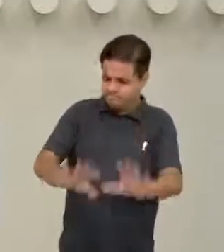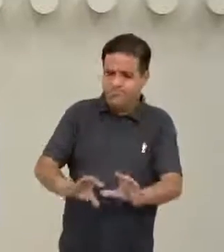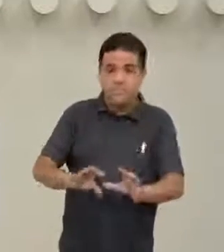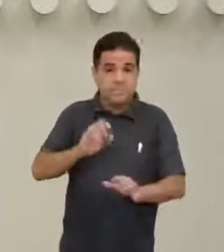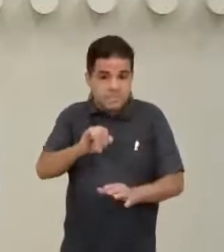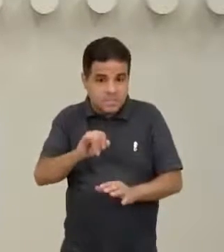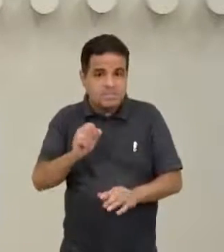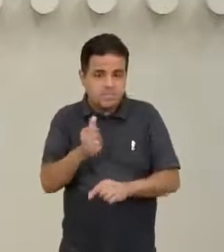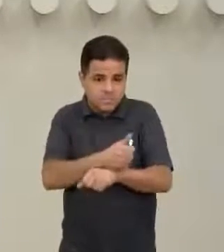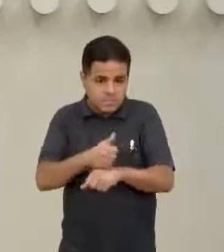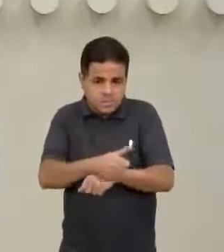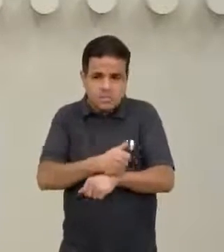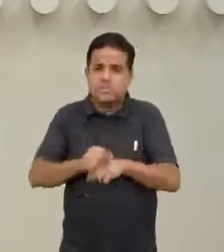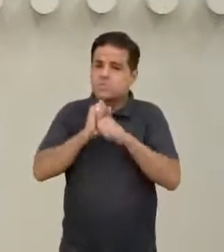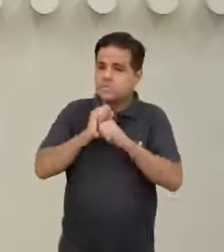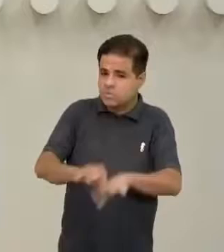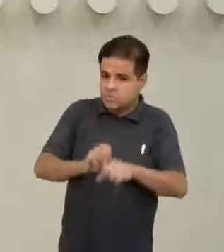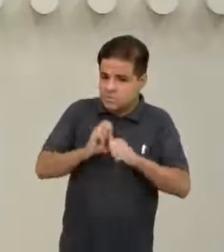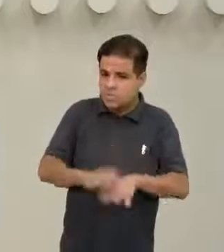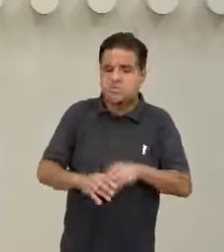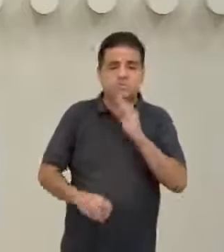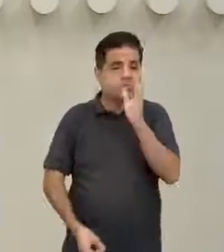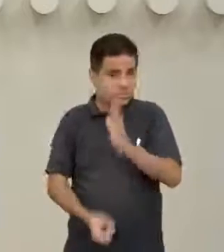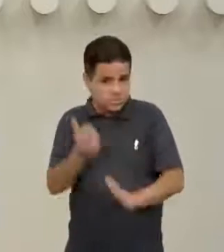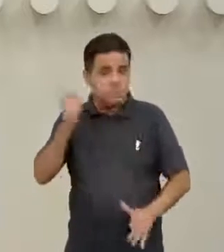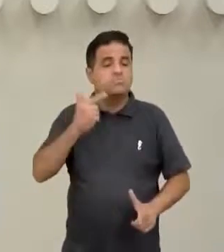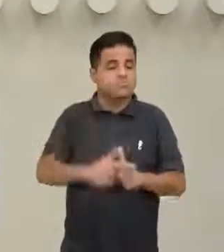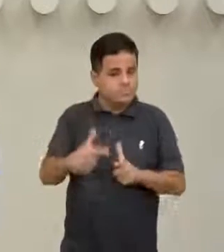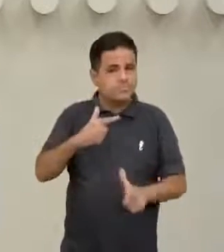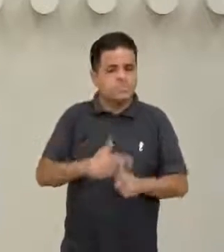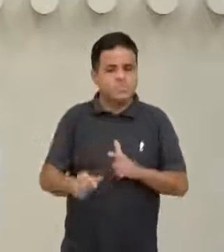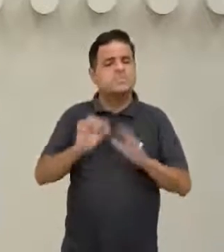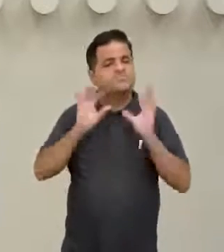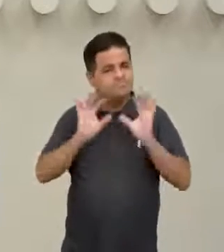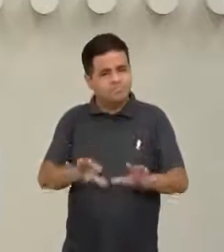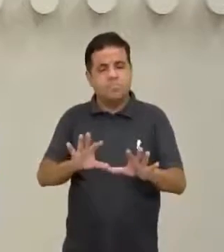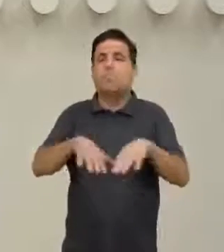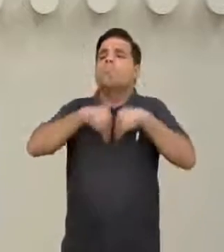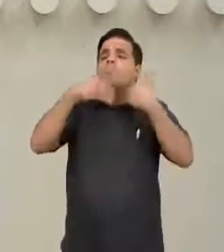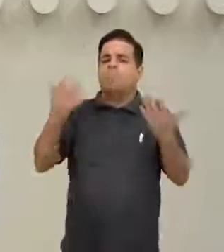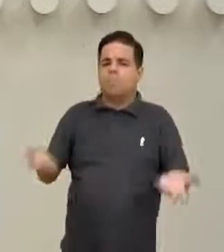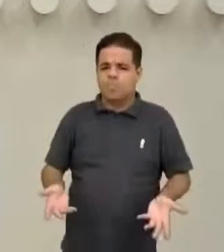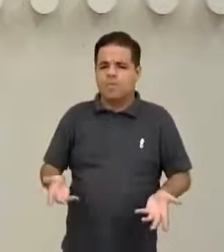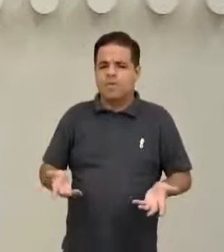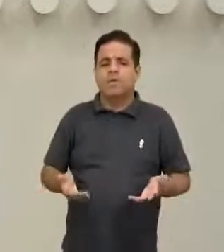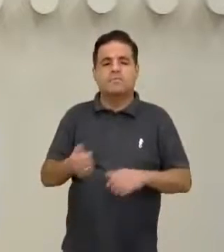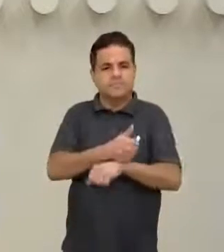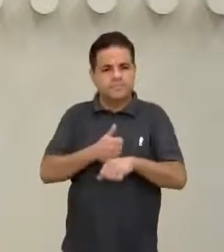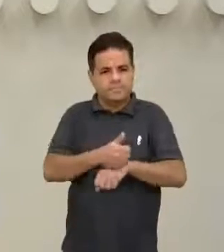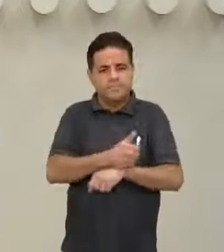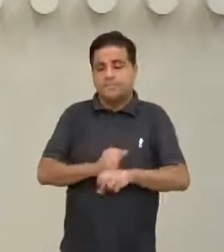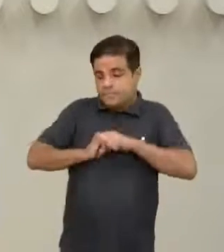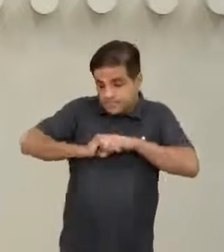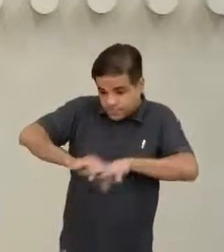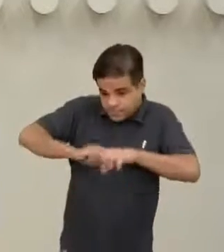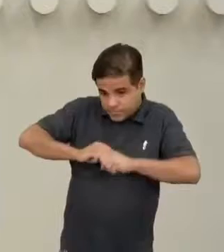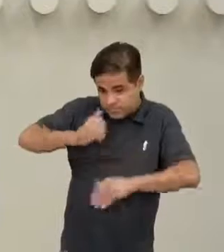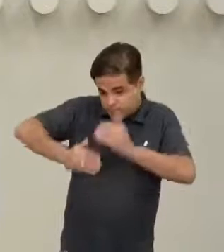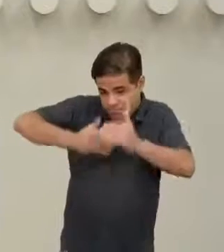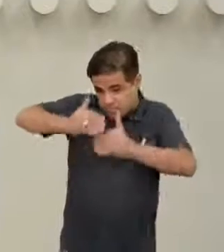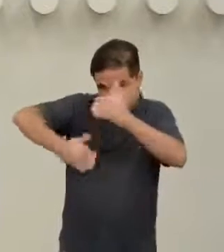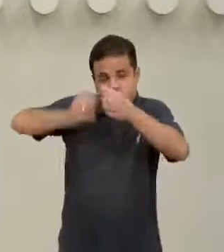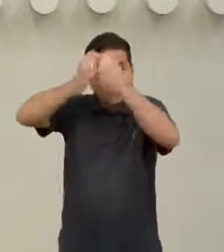gente profissionaliza a criança, gera problemas? Causa e consequência. Qual é a causa? Profissionalizar a criança.